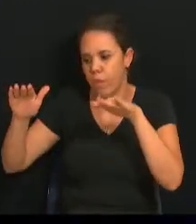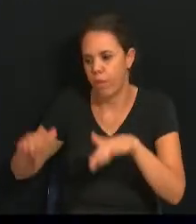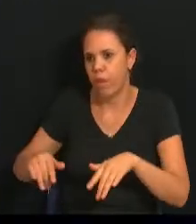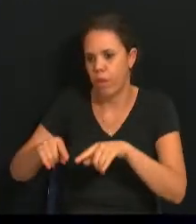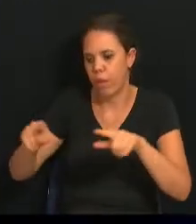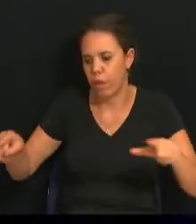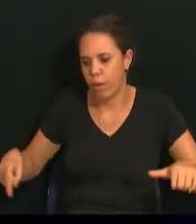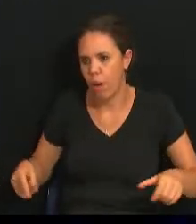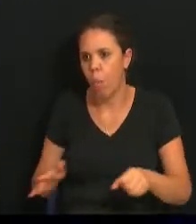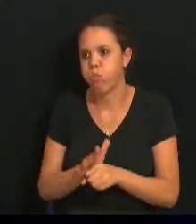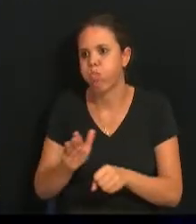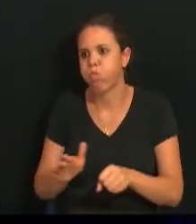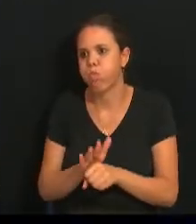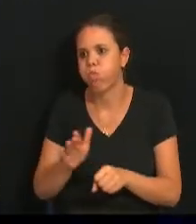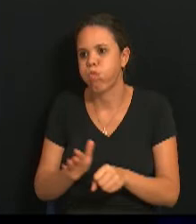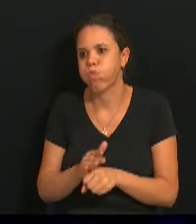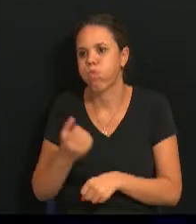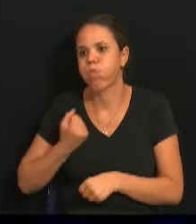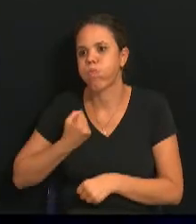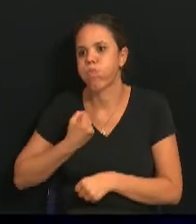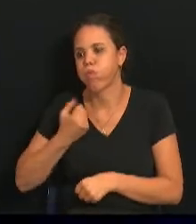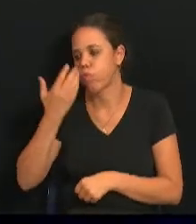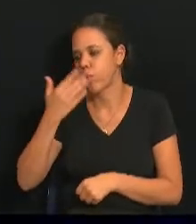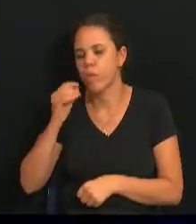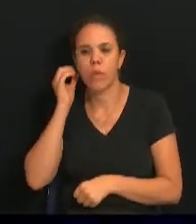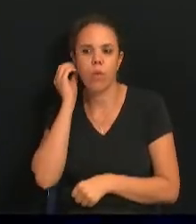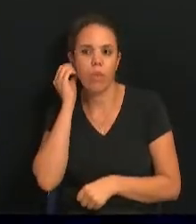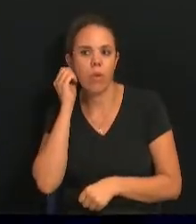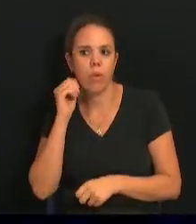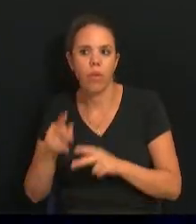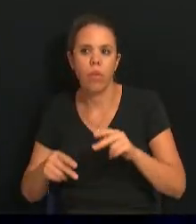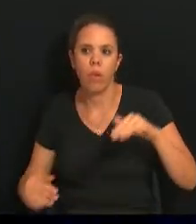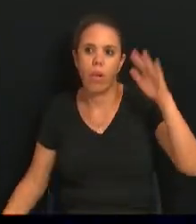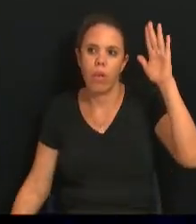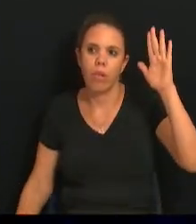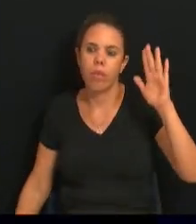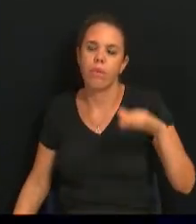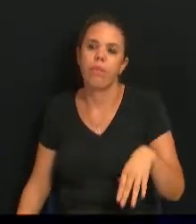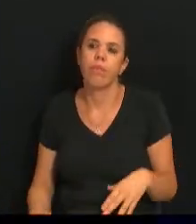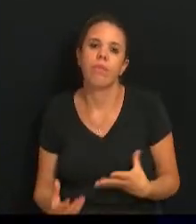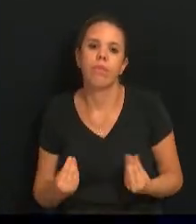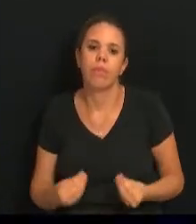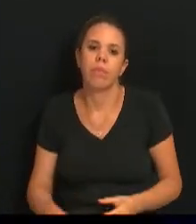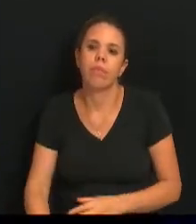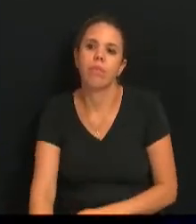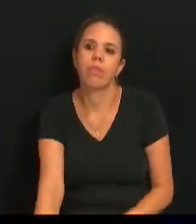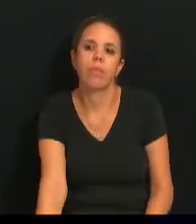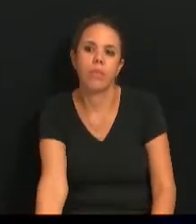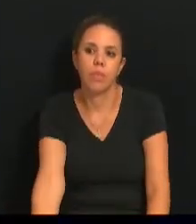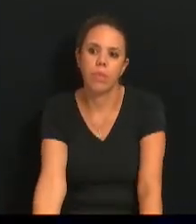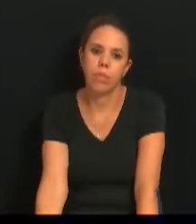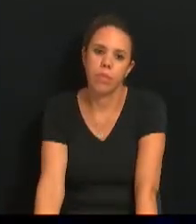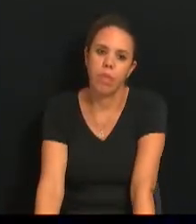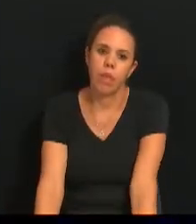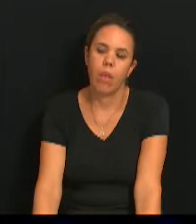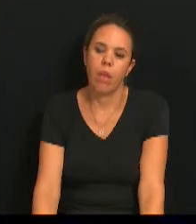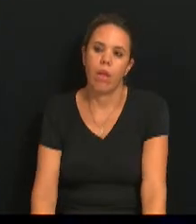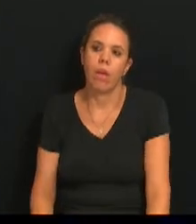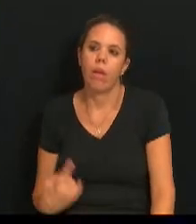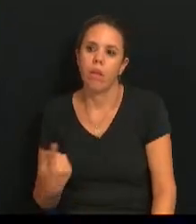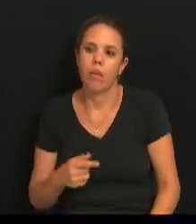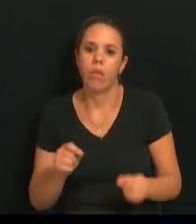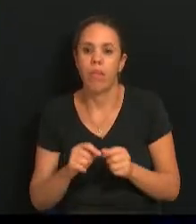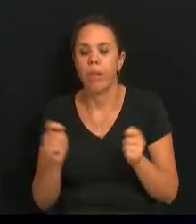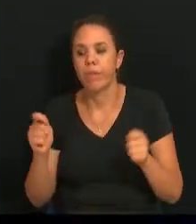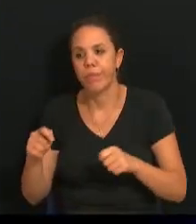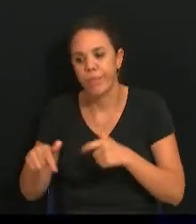muito lotadas, o número de criança por adulto também é muito alto. Então, assim, a gente faz o que pode para